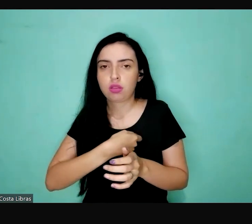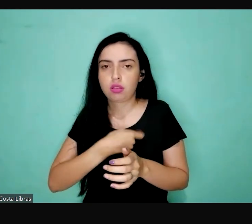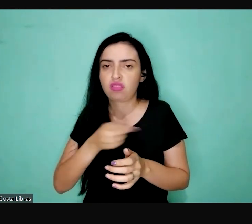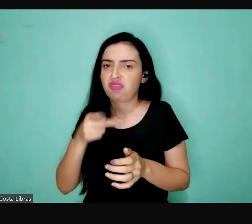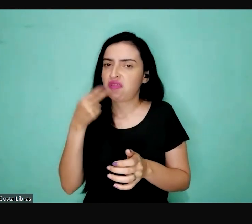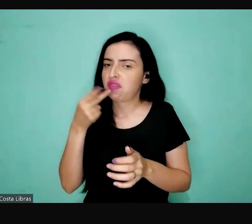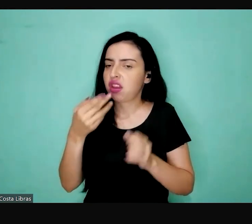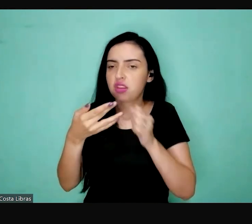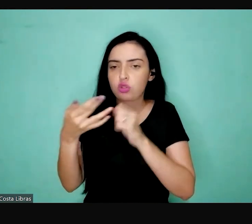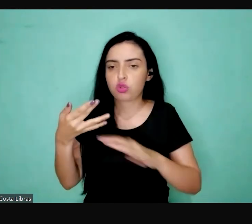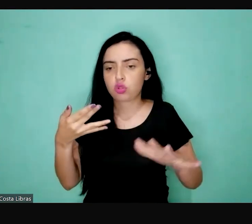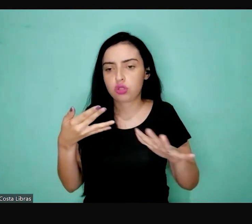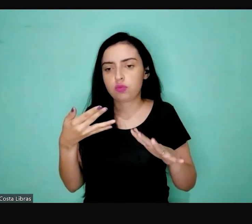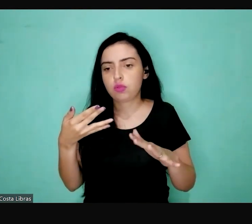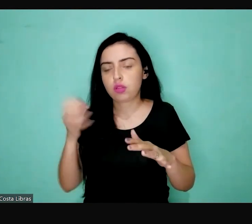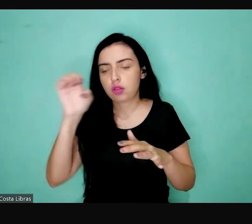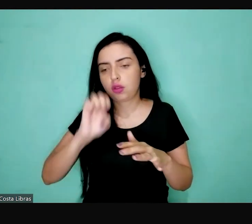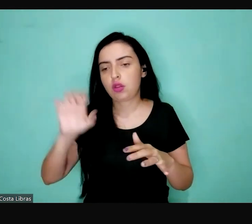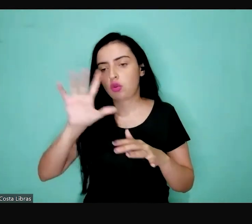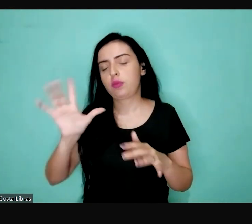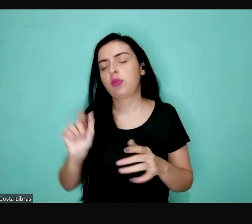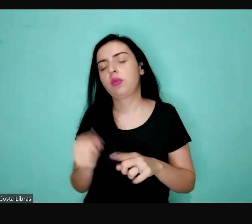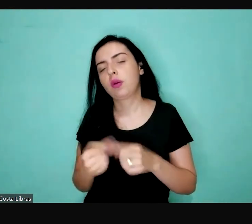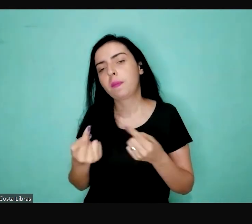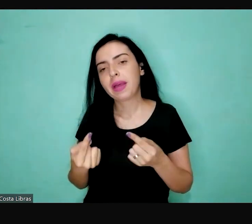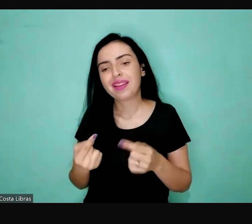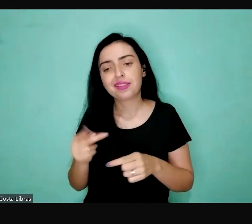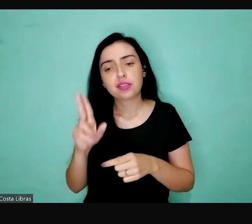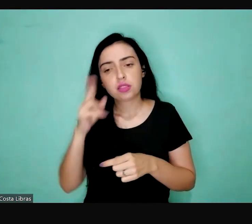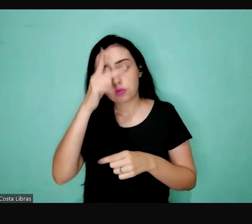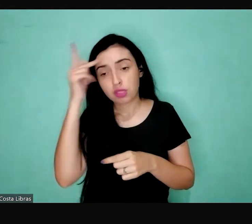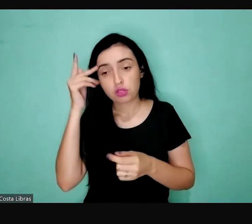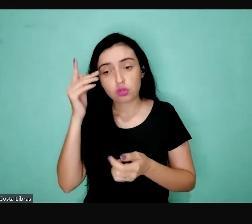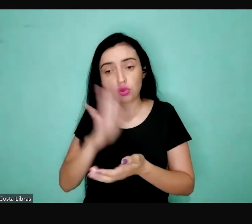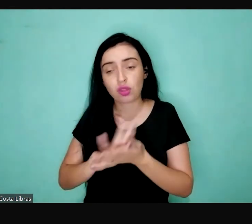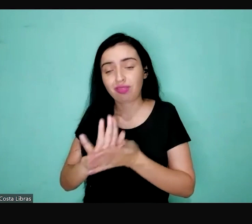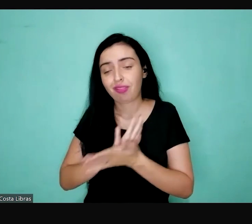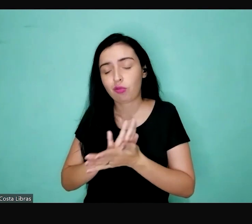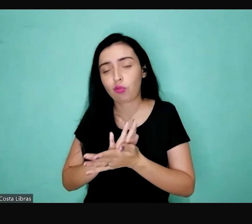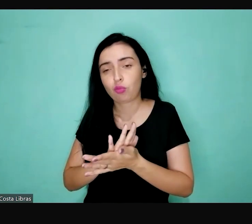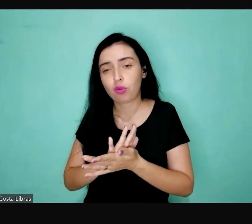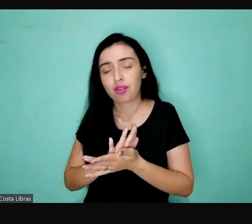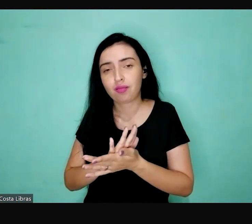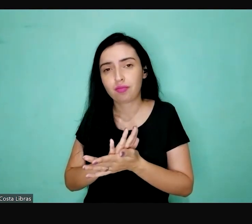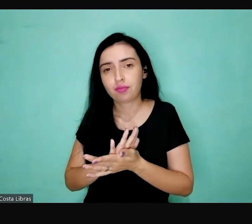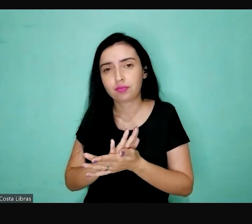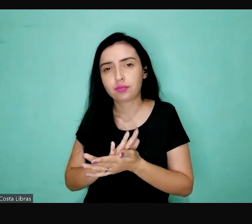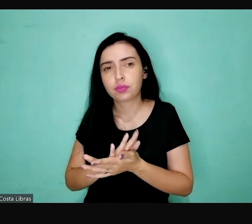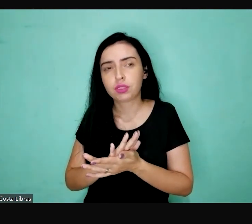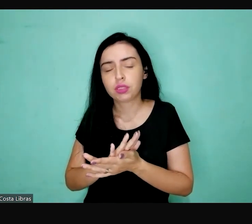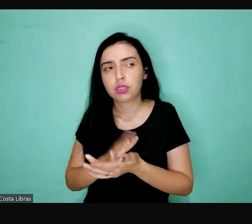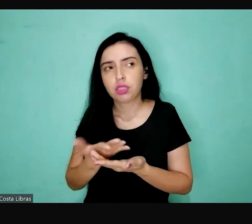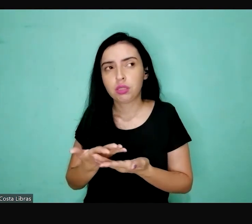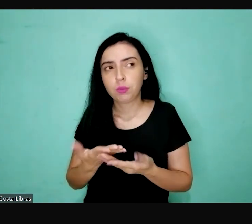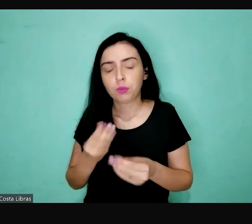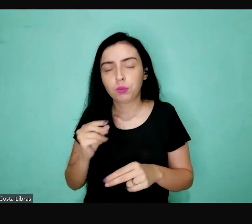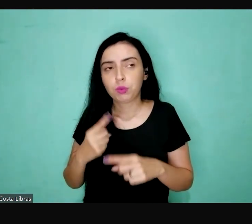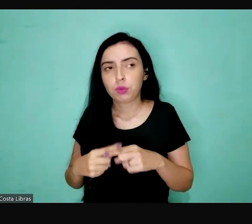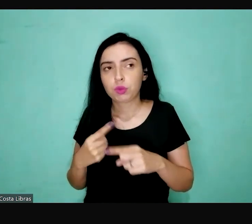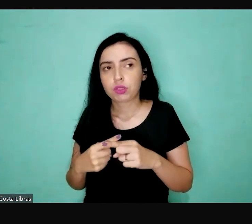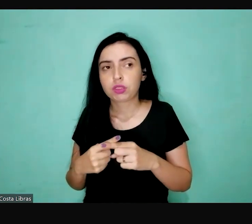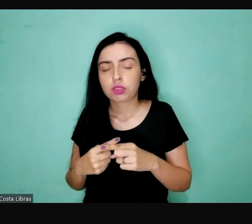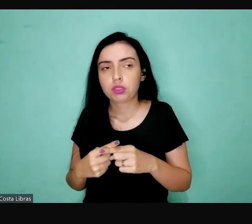do Tribunal Europeu, mas ninguém discute que isso também é incluído, porque sim, o Convênio